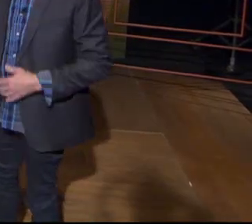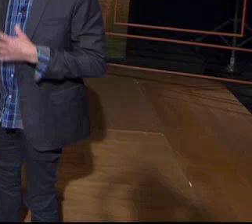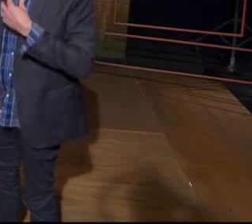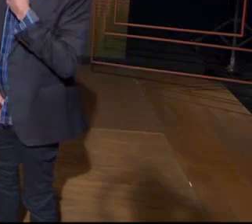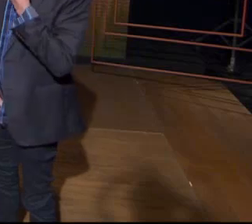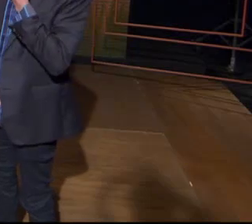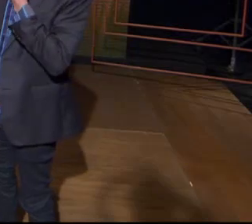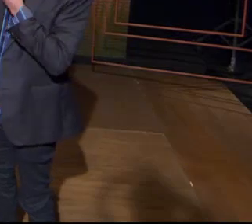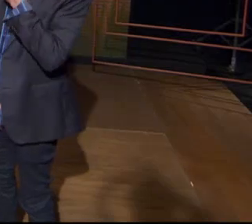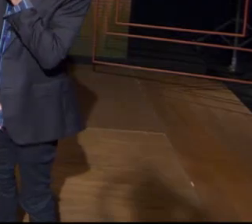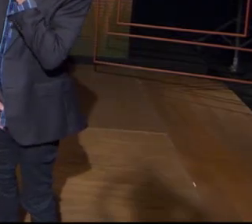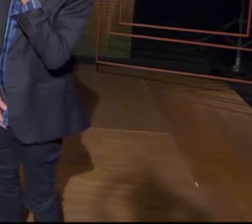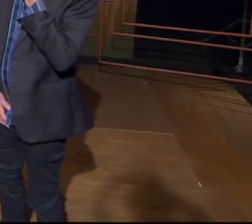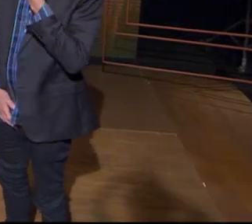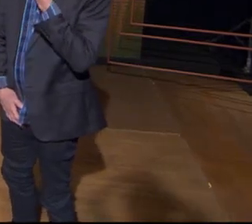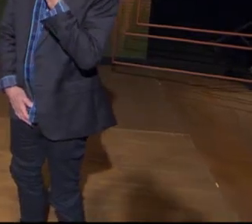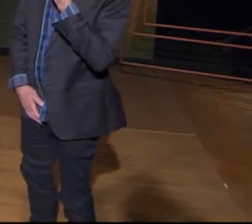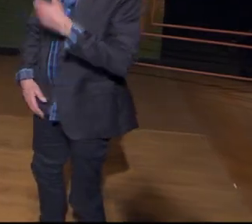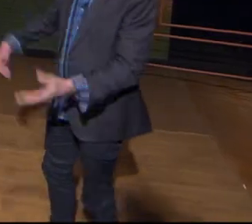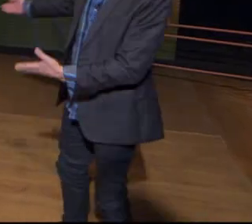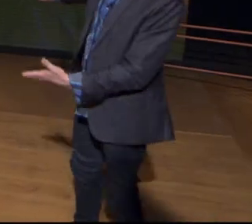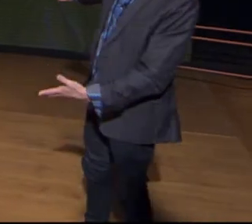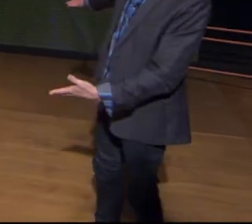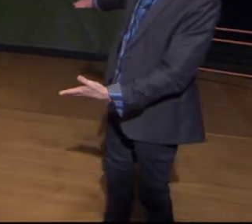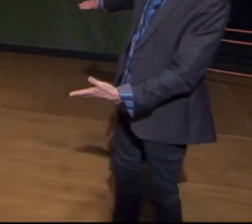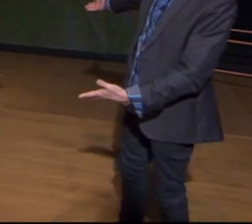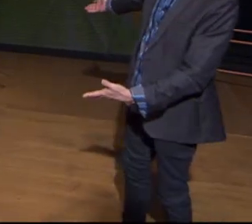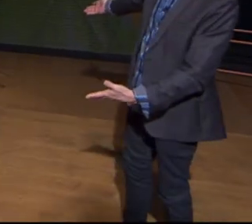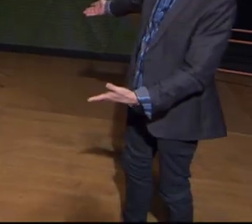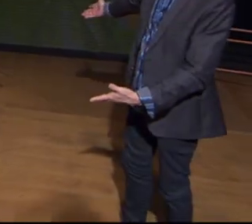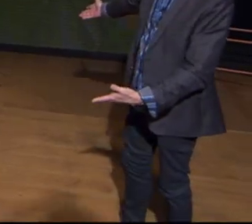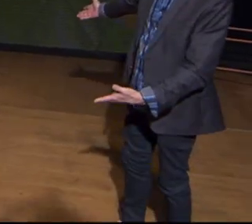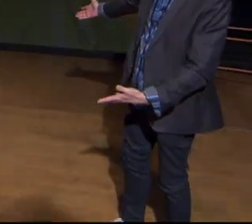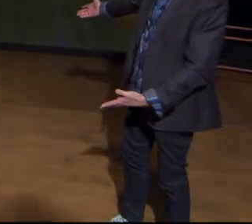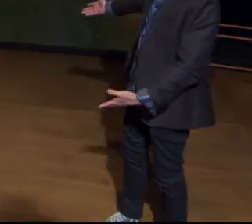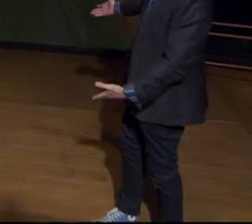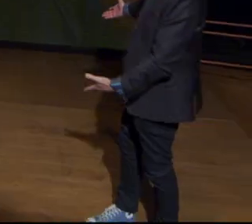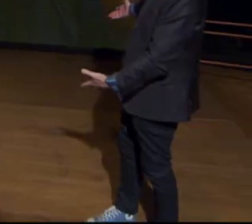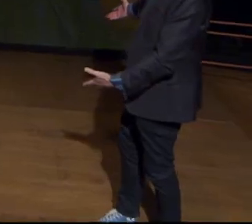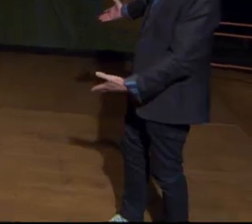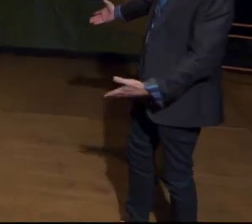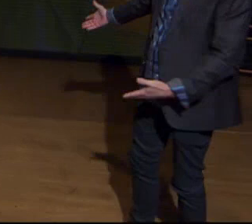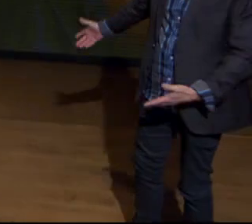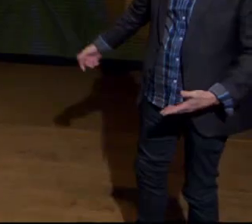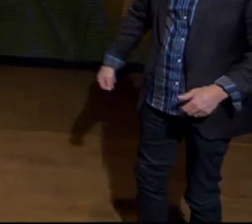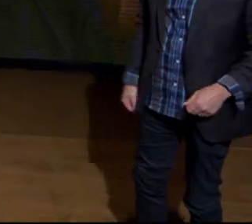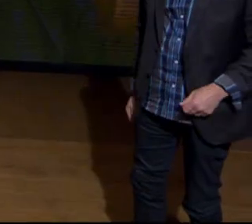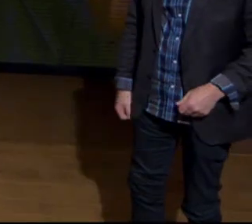tem que aparecer. Ela está aparecendo? A convidada tem que aparecer, né?